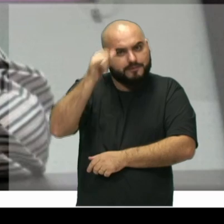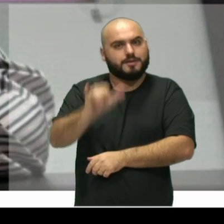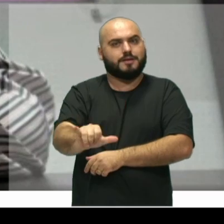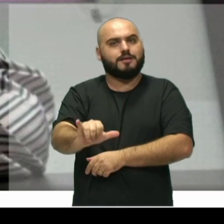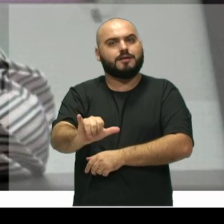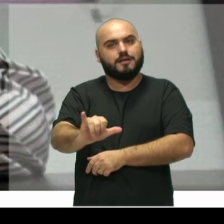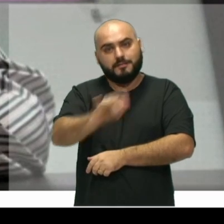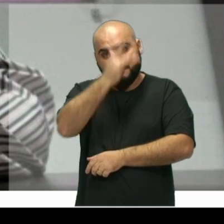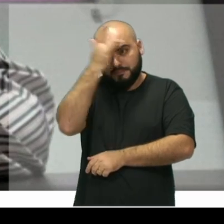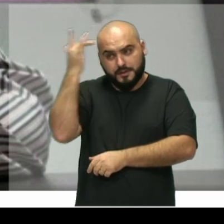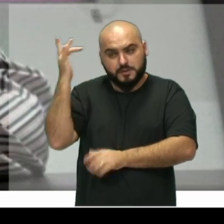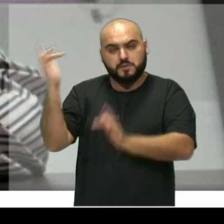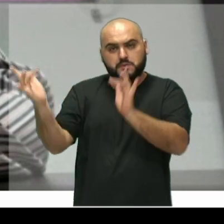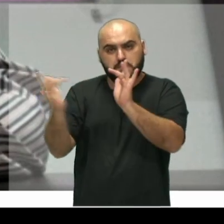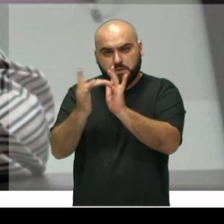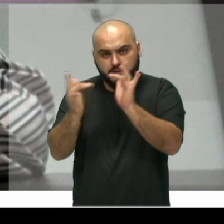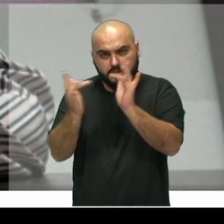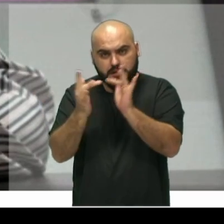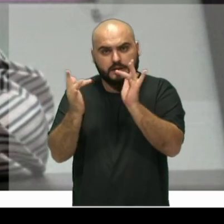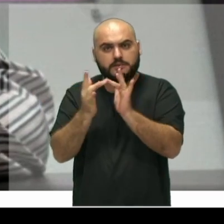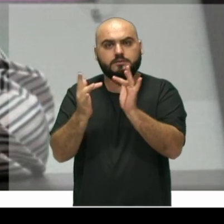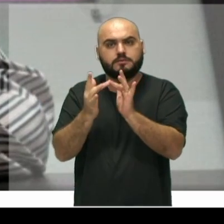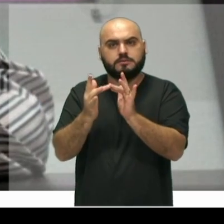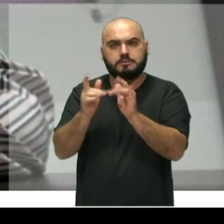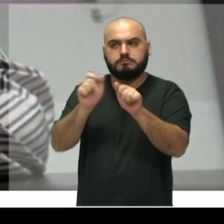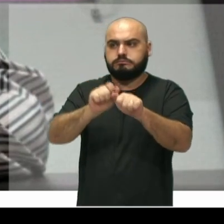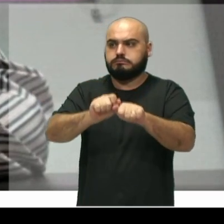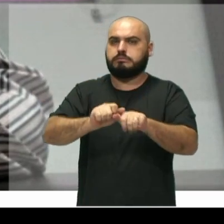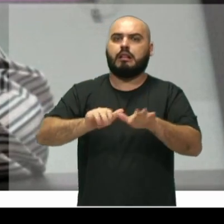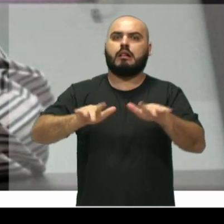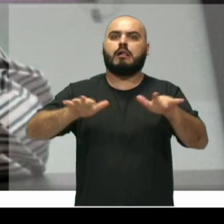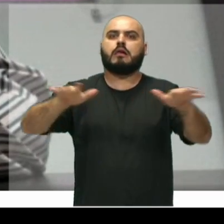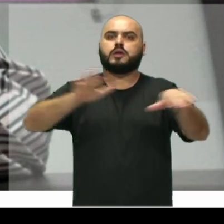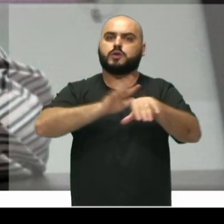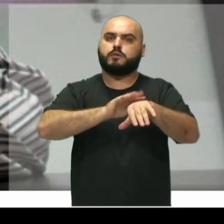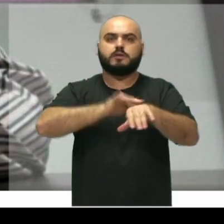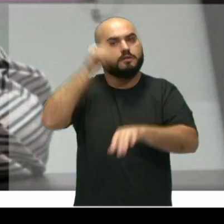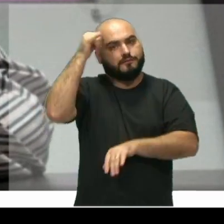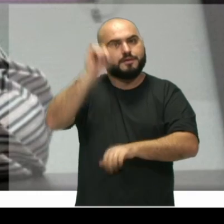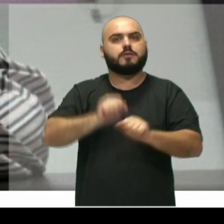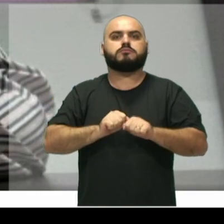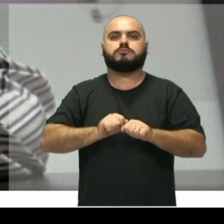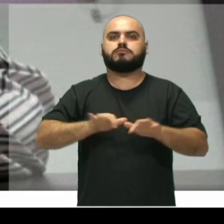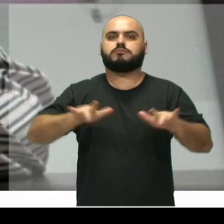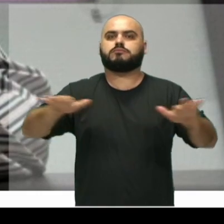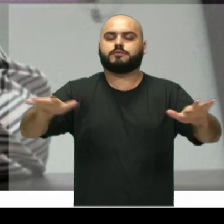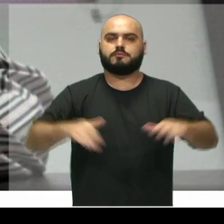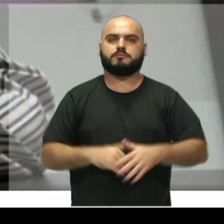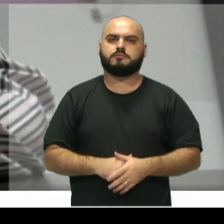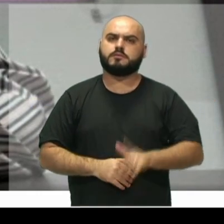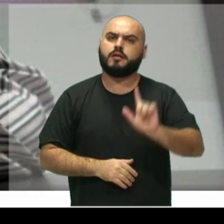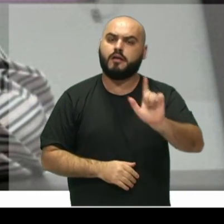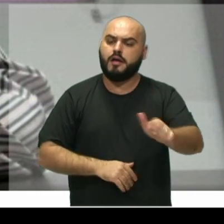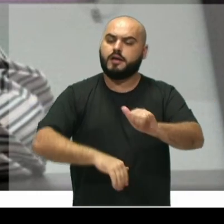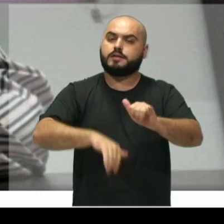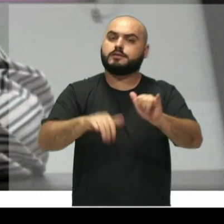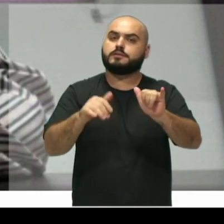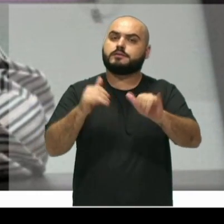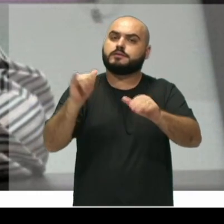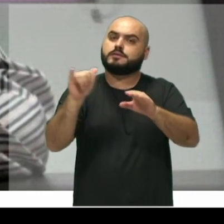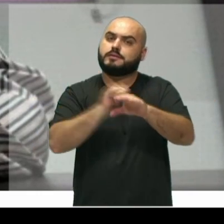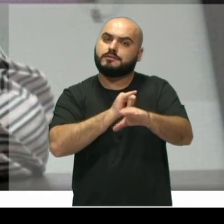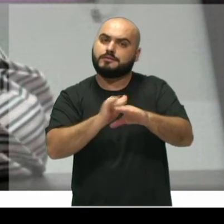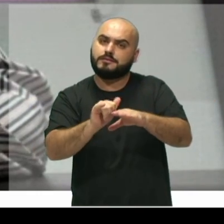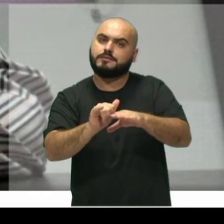esse contágio, né, esse contato que pode ocasionar uma contaminação. Então, são medidas aparentemente